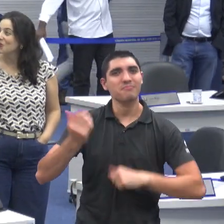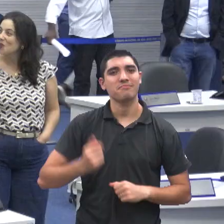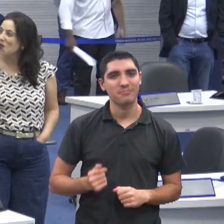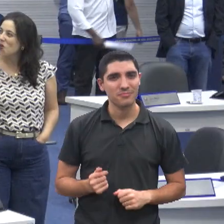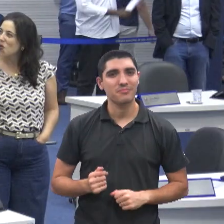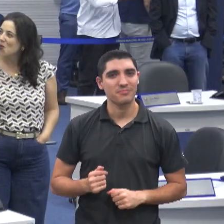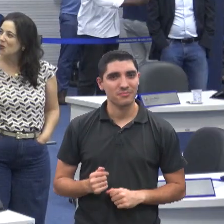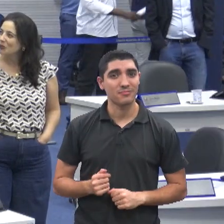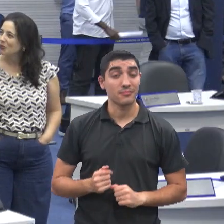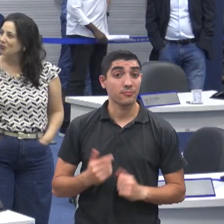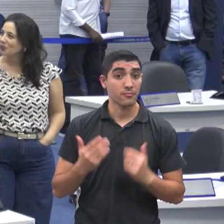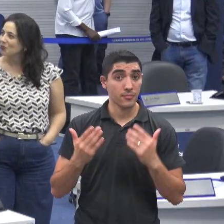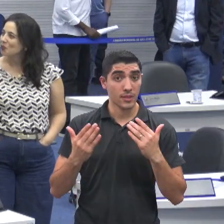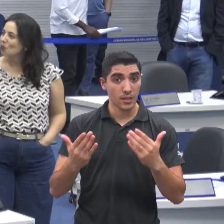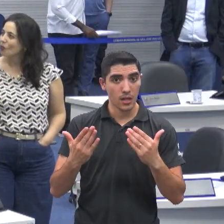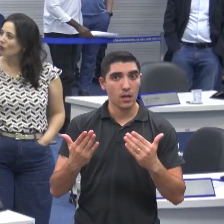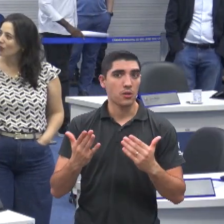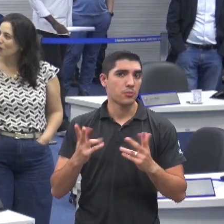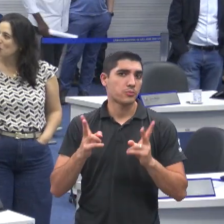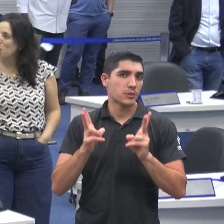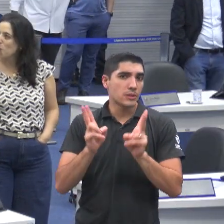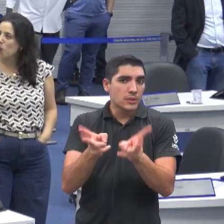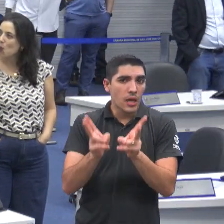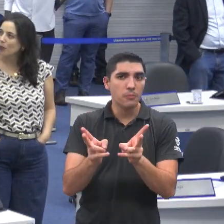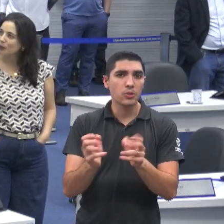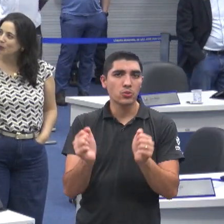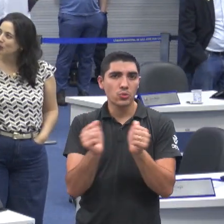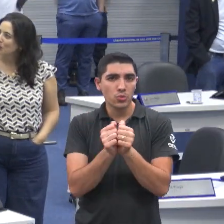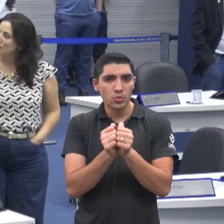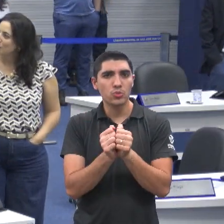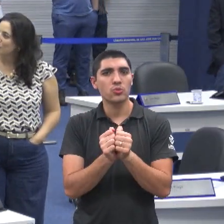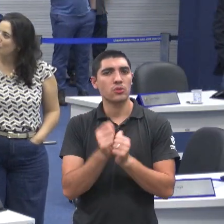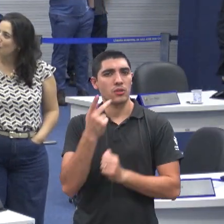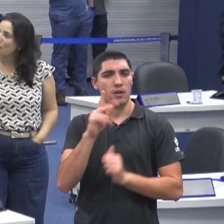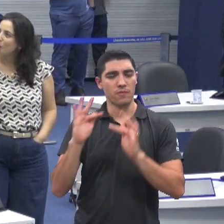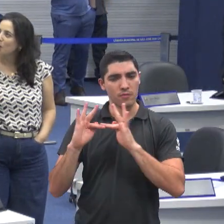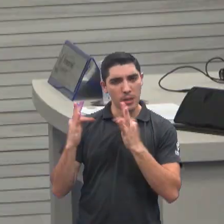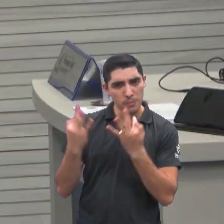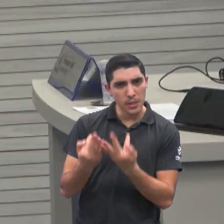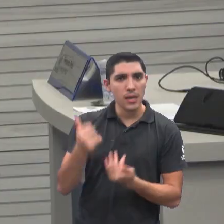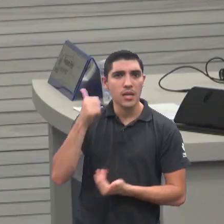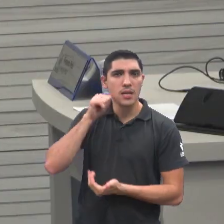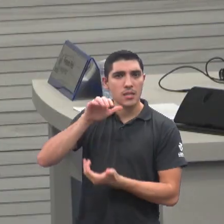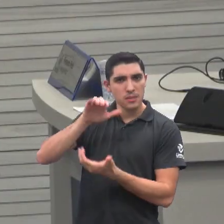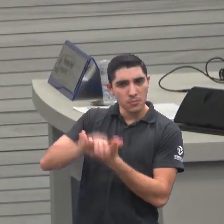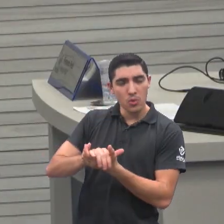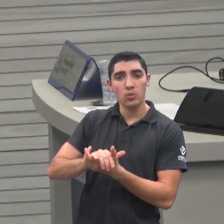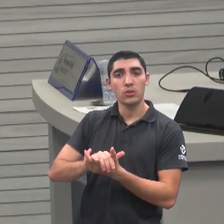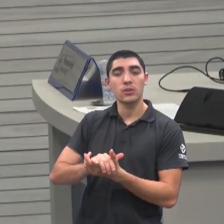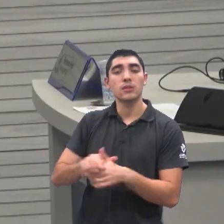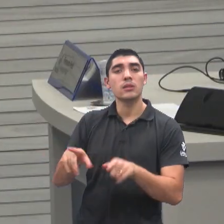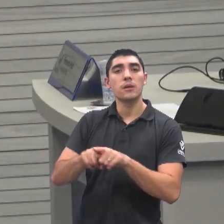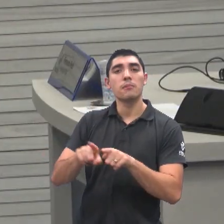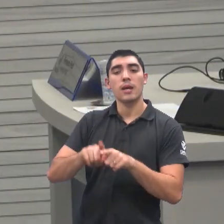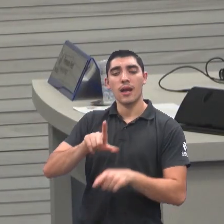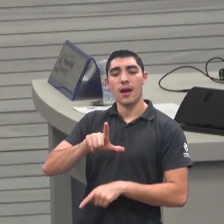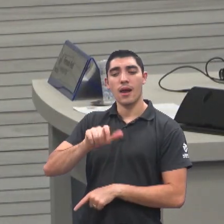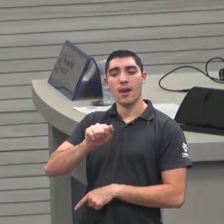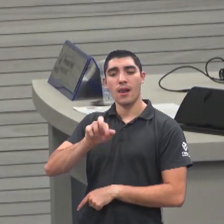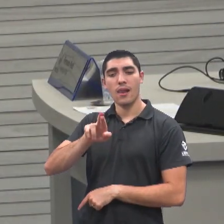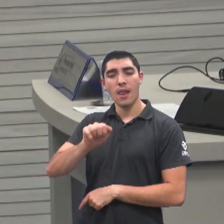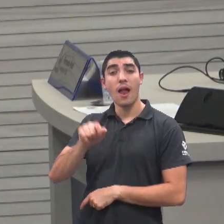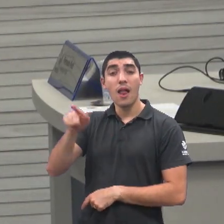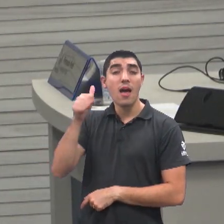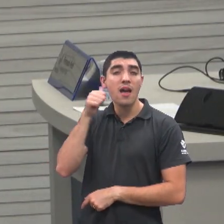fora, né, de vários ambientes, ele com a família dele, a esposa, a Lara, mais a filha dele